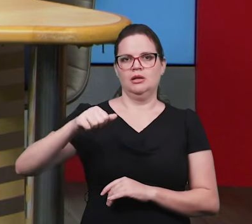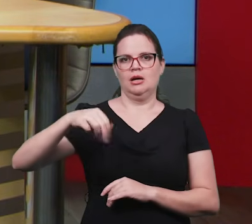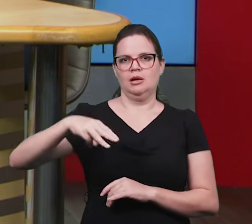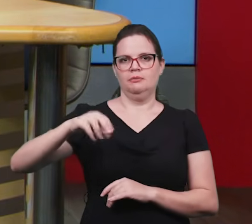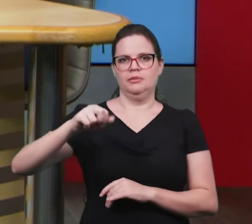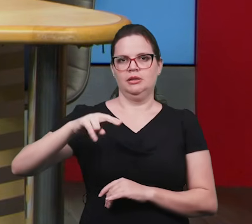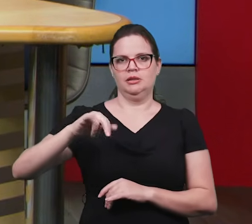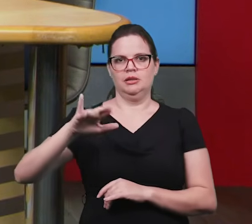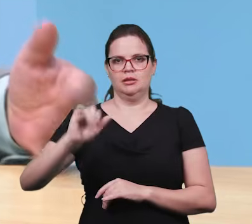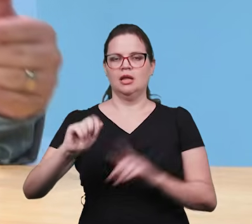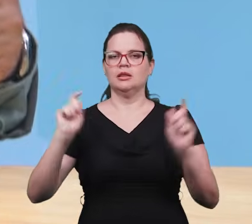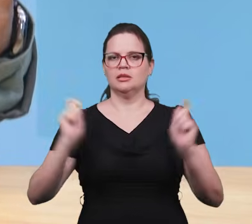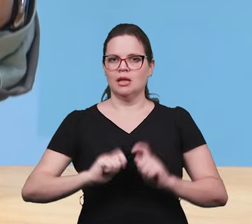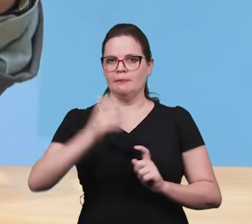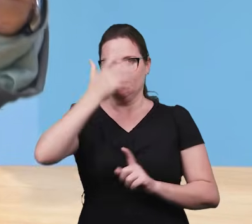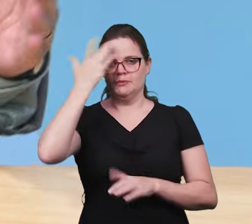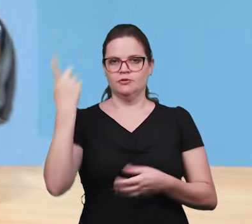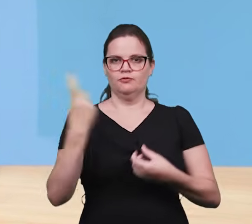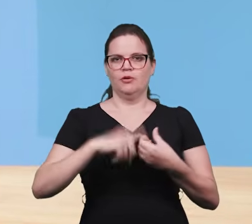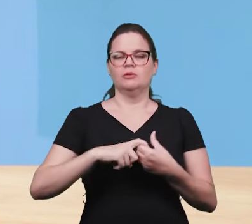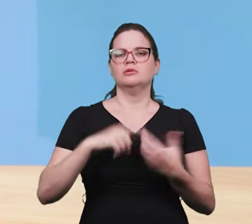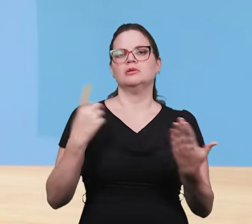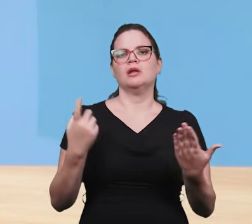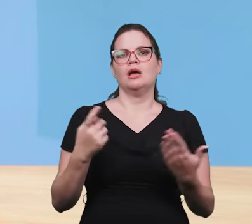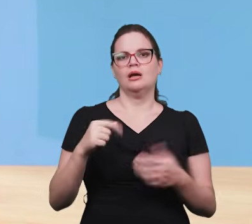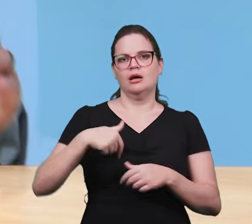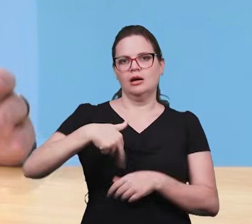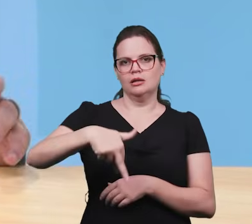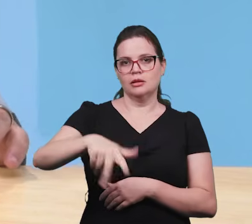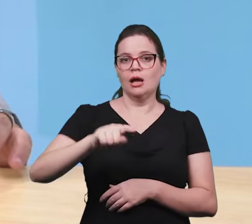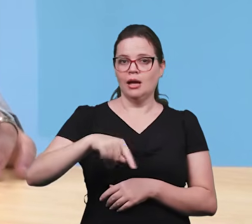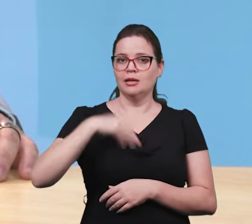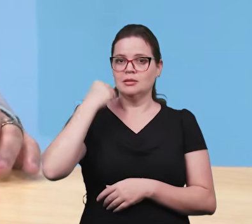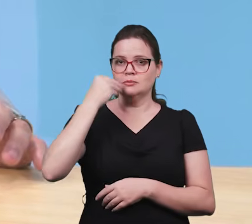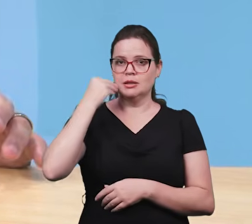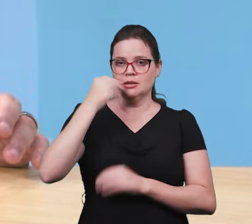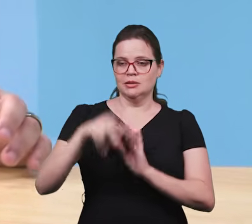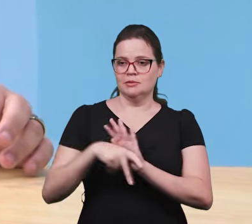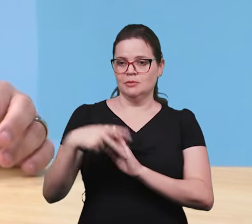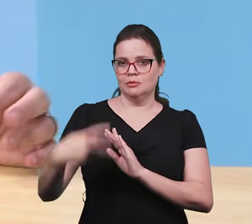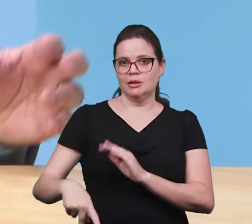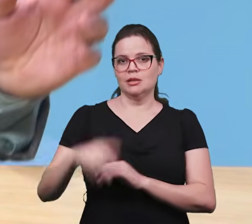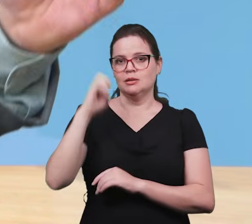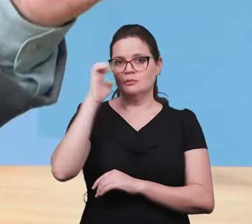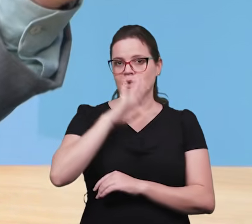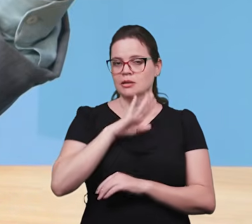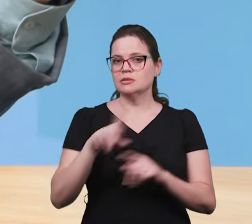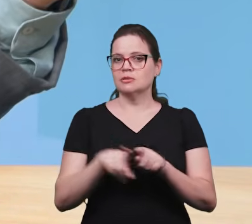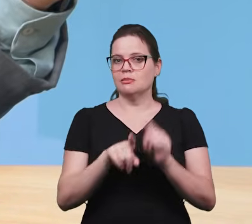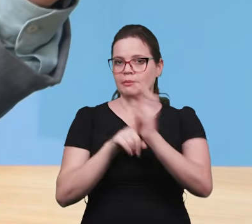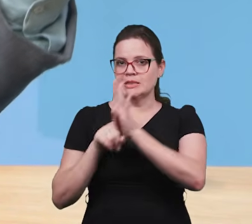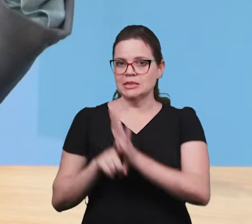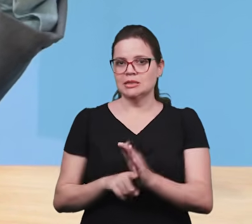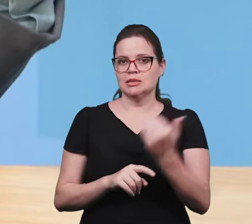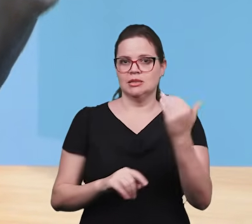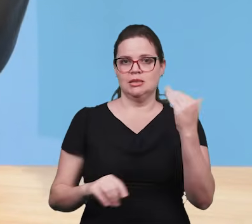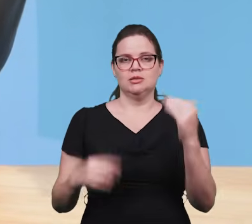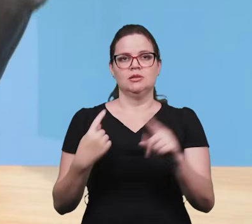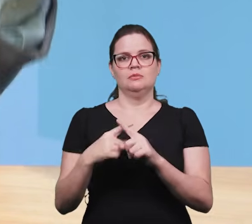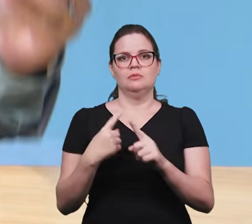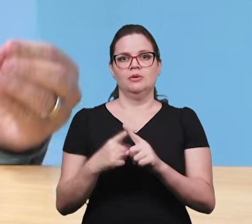fazer as pessoas voltarem a andar. É um experimento, inclusive, brasileiro também, é importante falar isso, que é também uma questão de